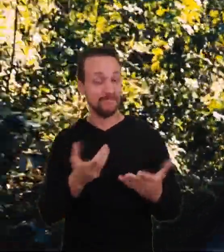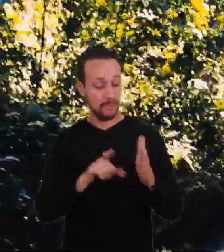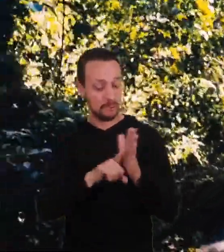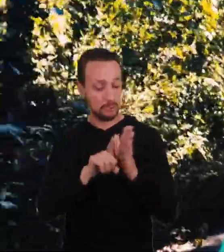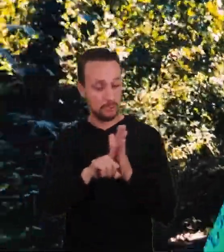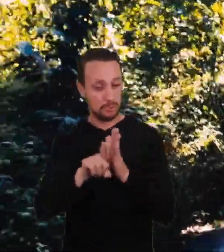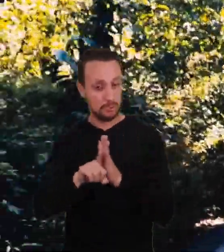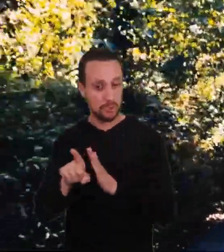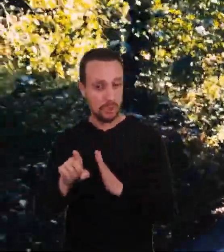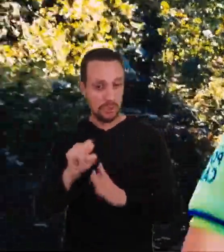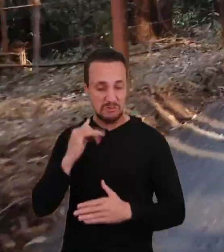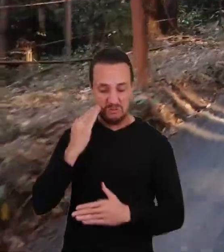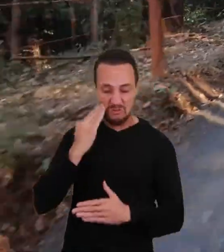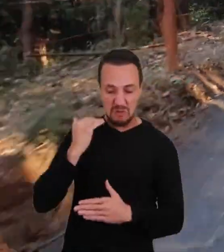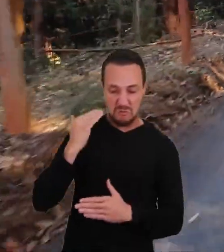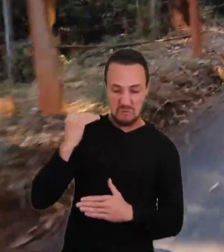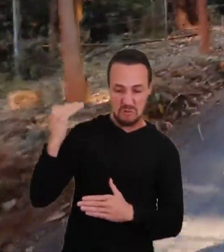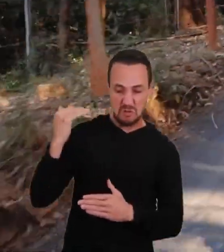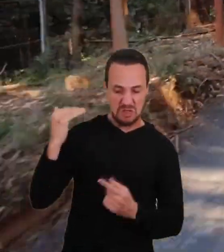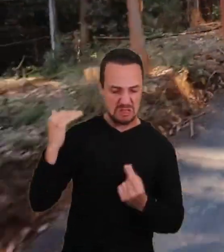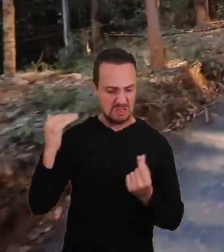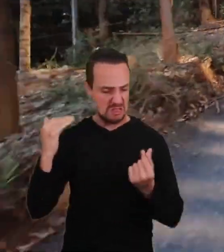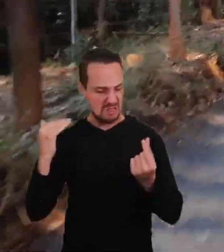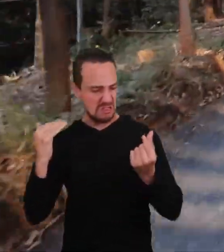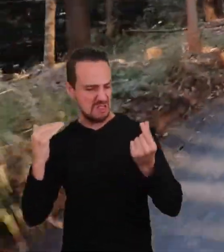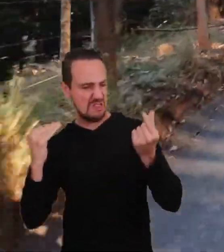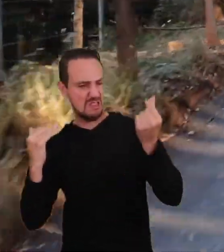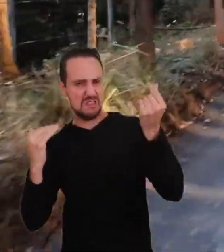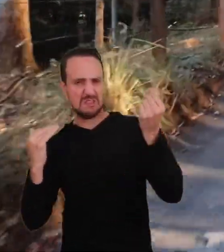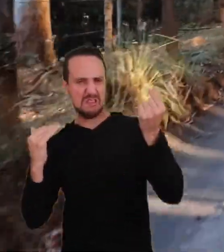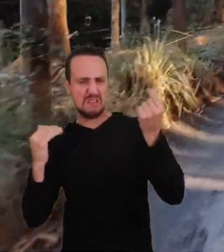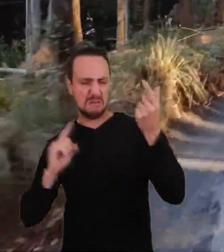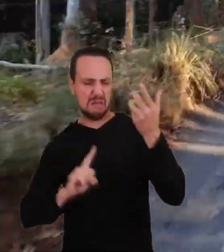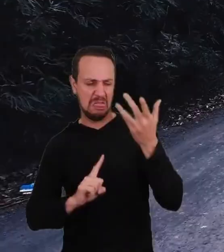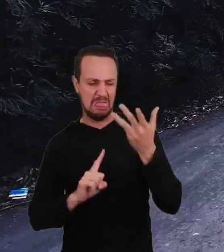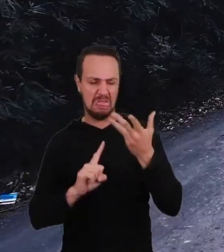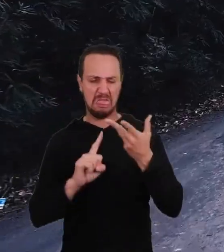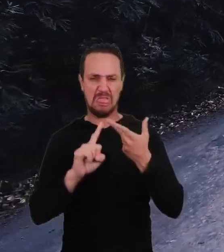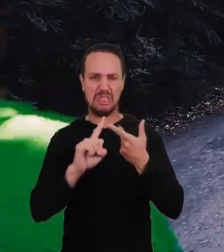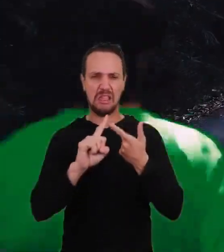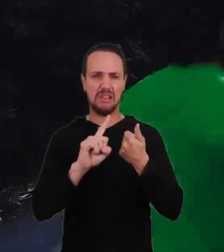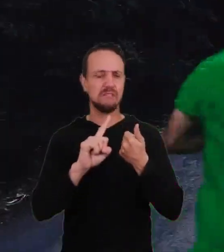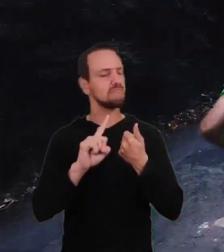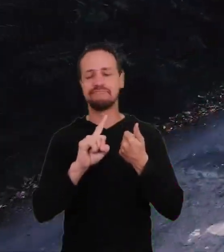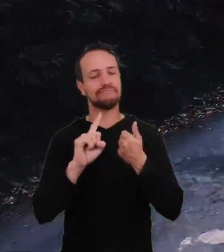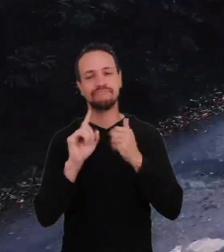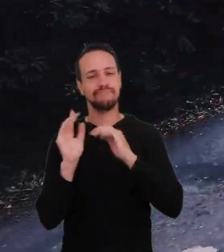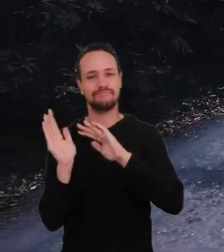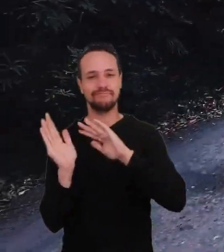relação com a fama, com o sucesso financeiro, status e afins.